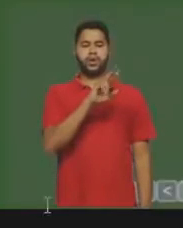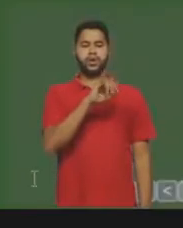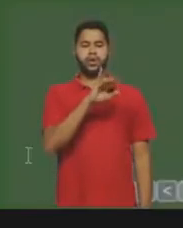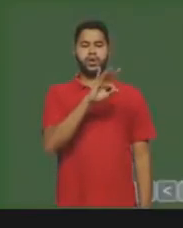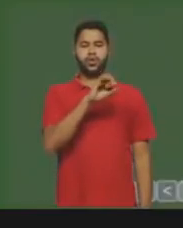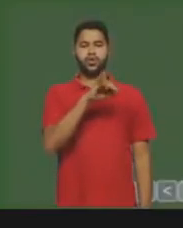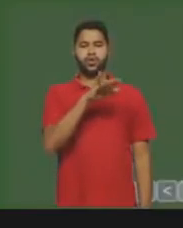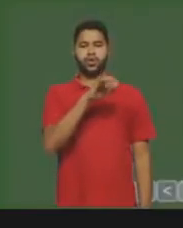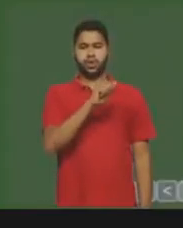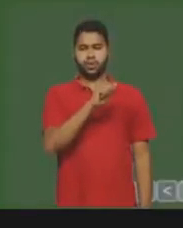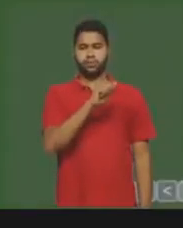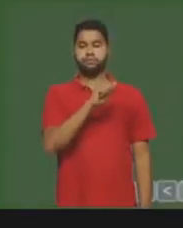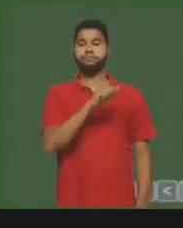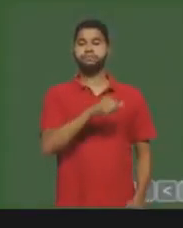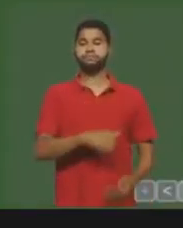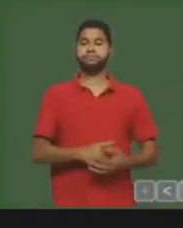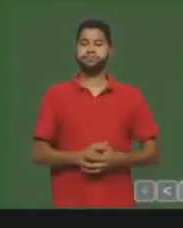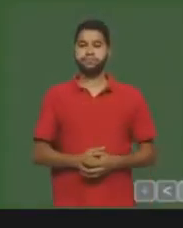procariótica.